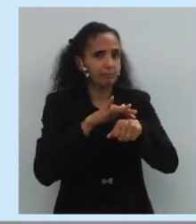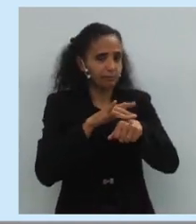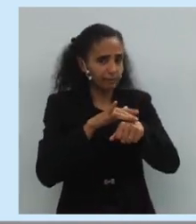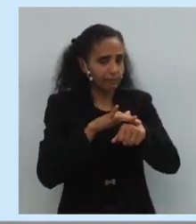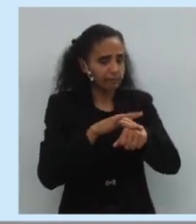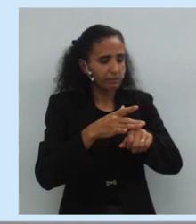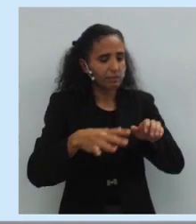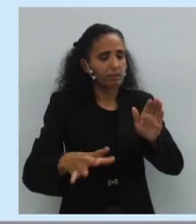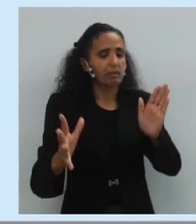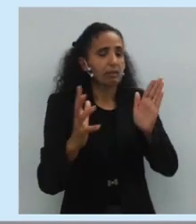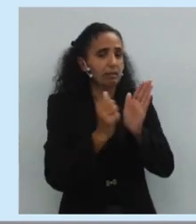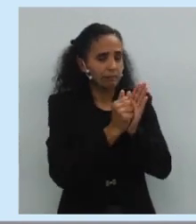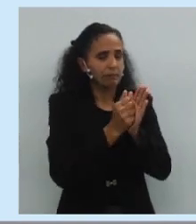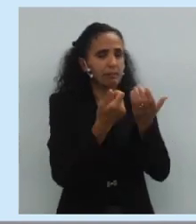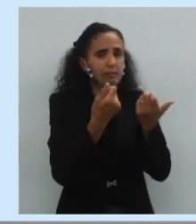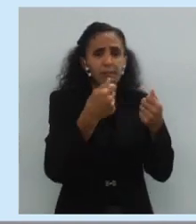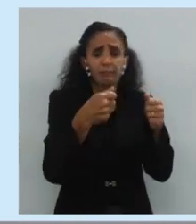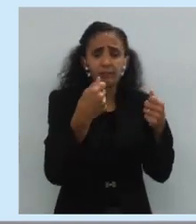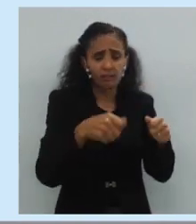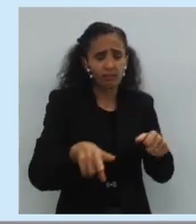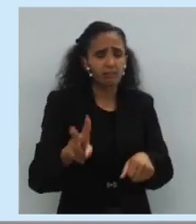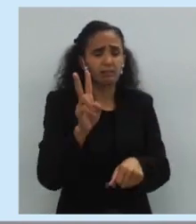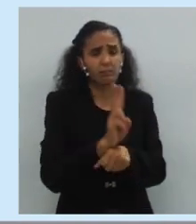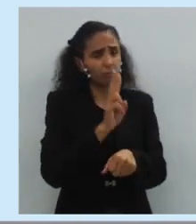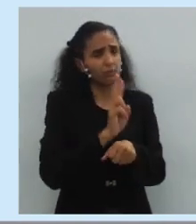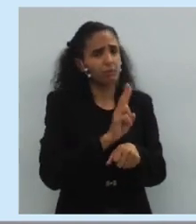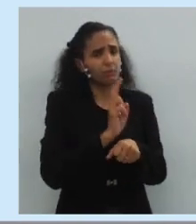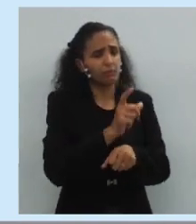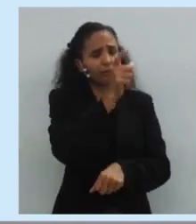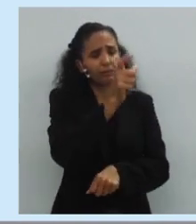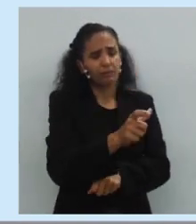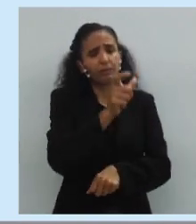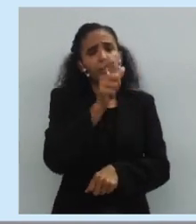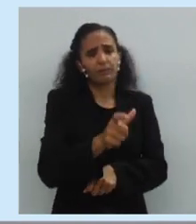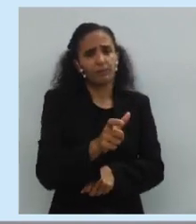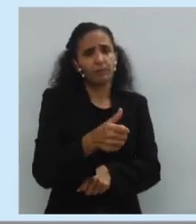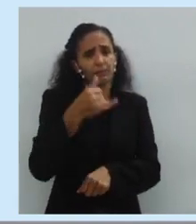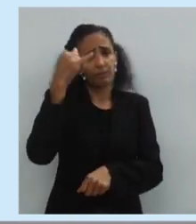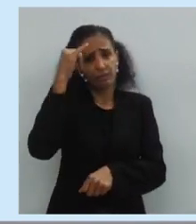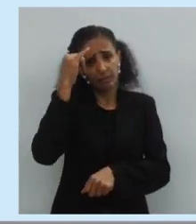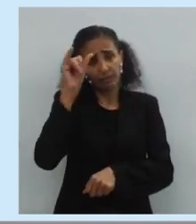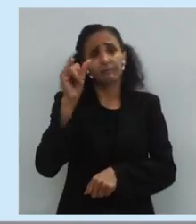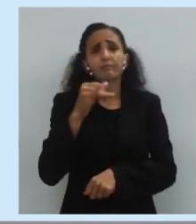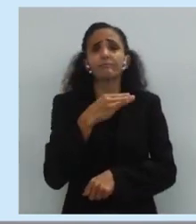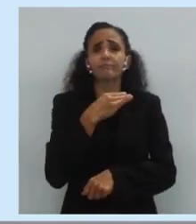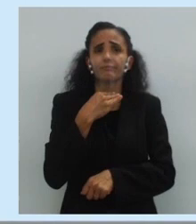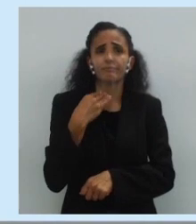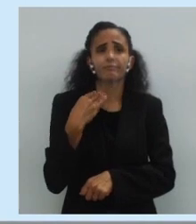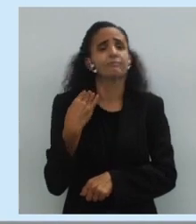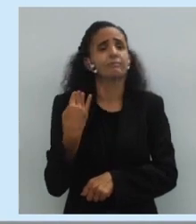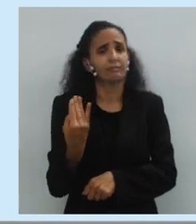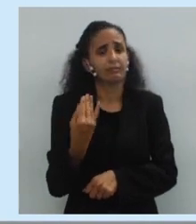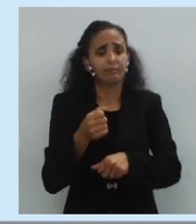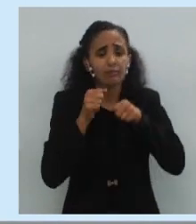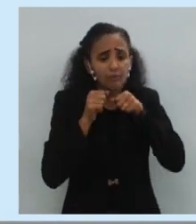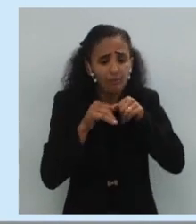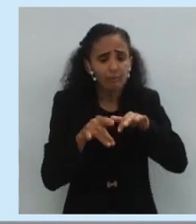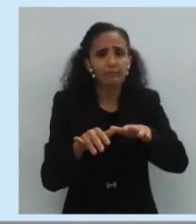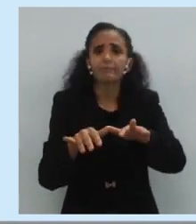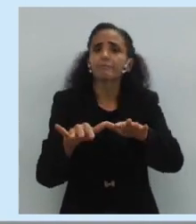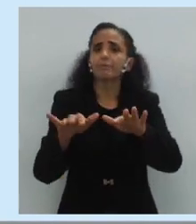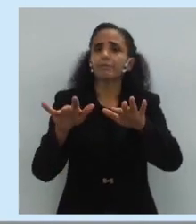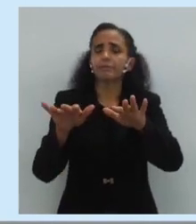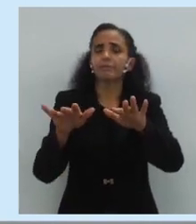pessoas que têm a infecção por HIV reduz, na realidade, o risco dessas